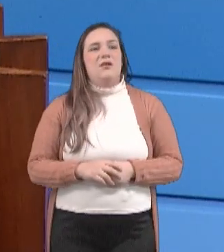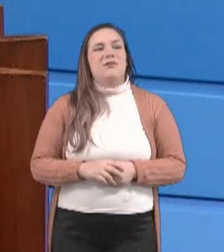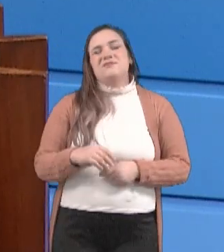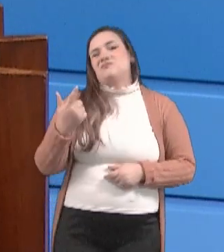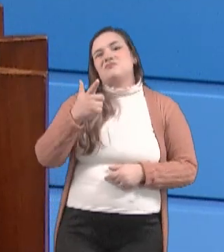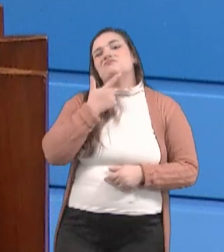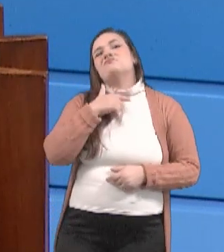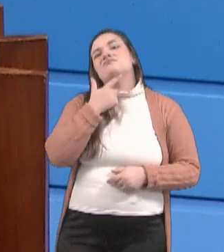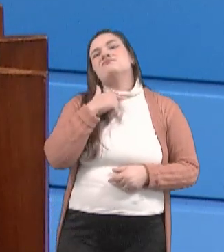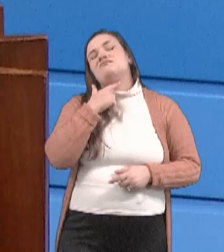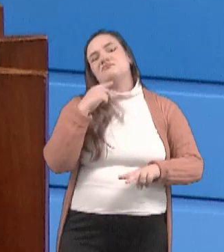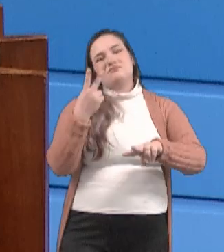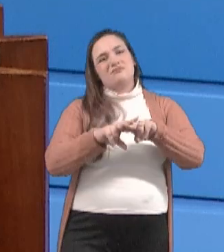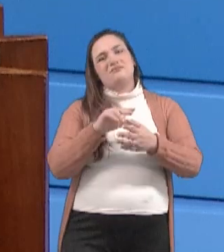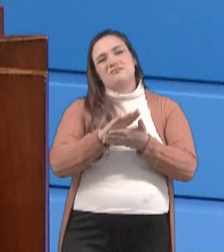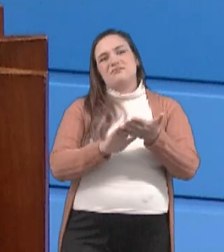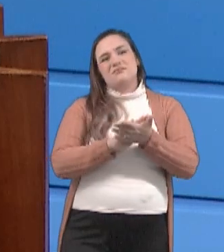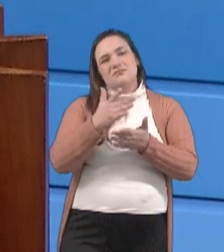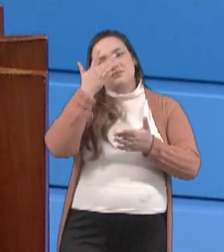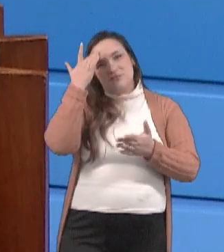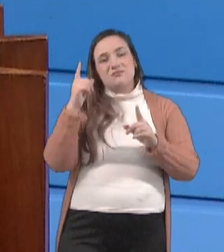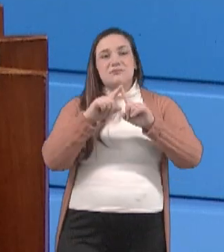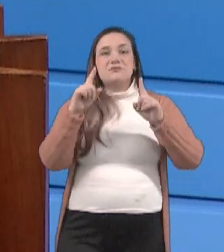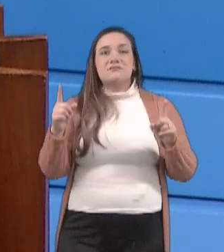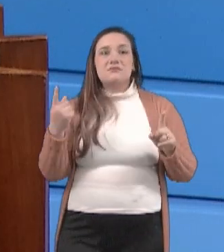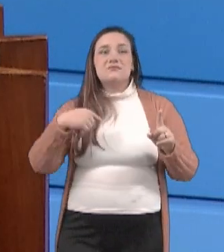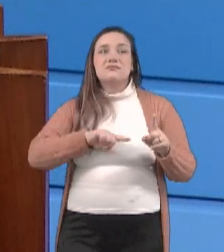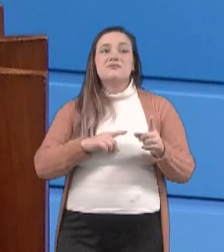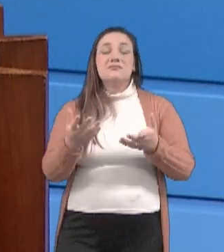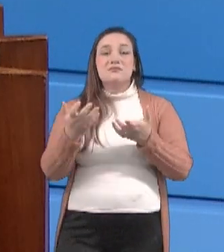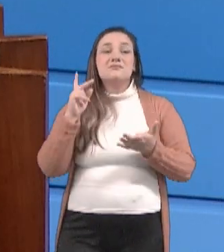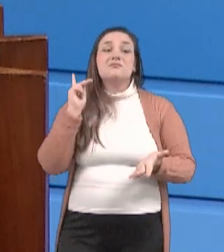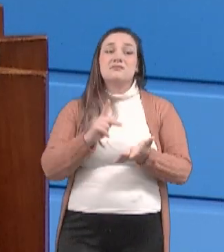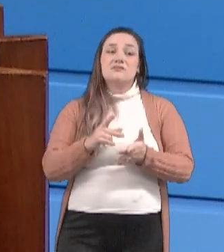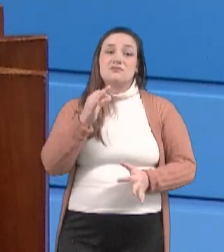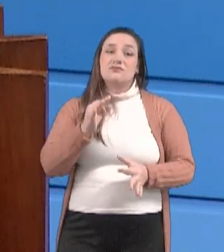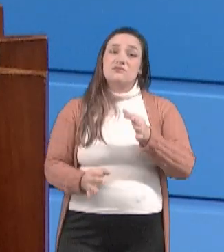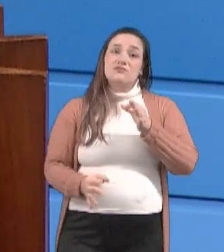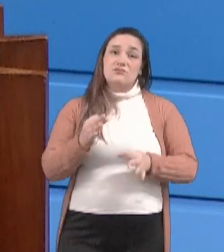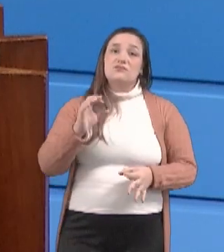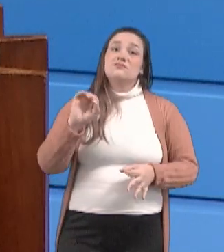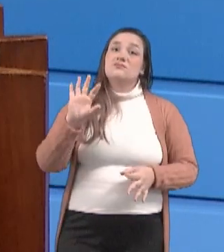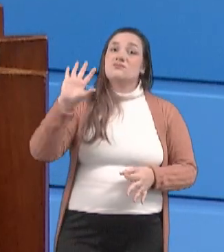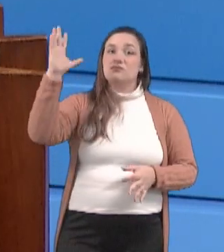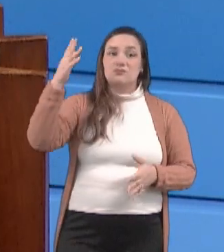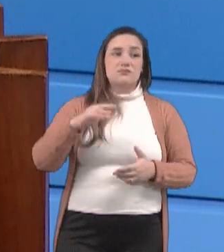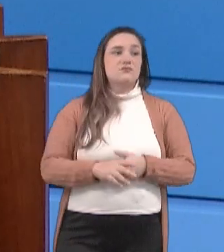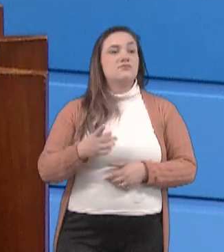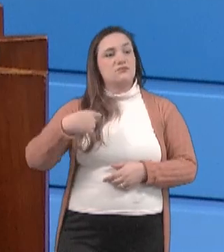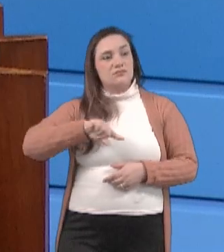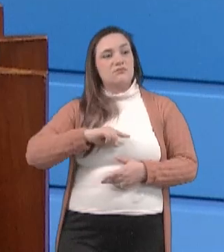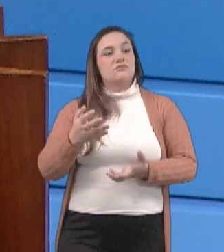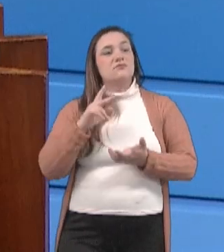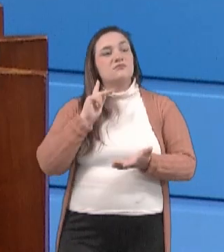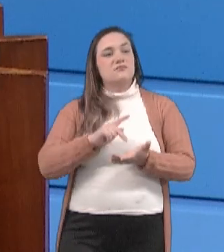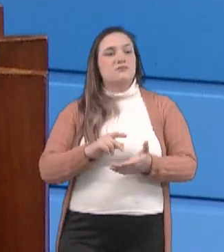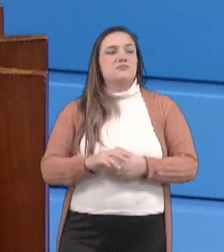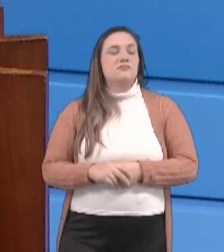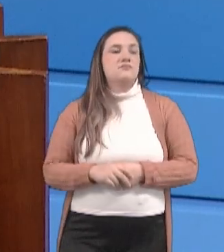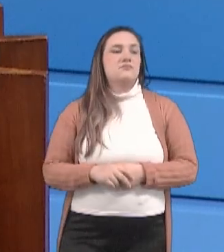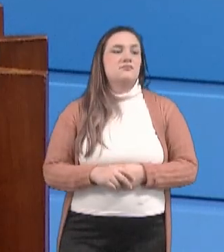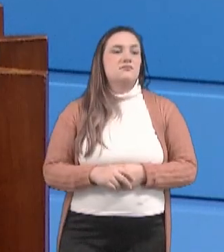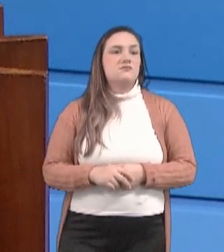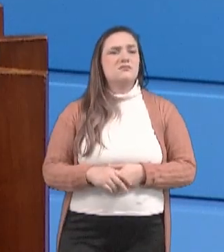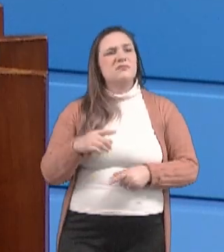desejo de ver ninguém preso. Agora, o que nós desejamos é que justiça seja feita. Isso nós desejamos. Não se pode, em